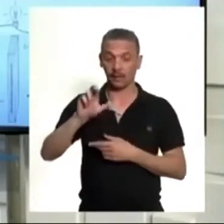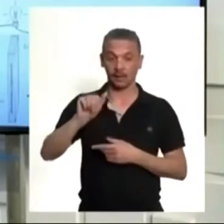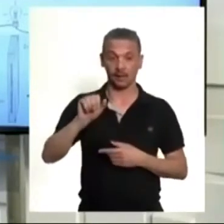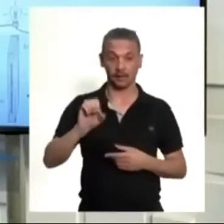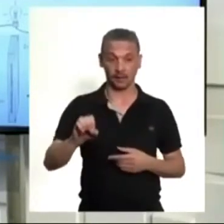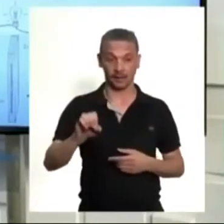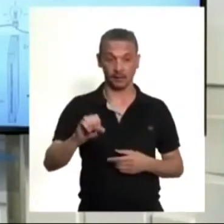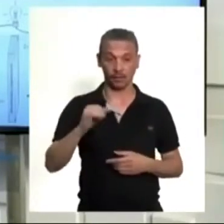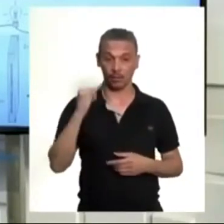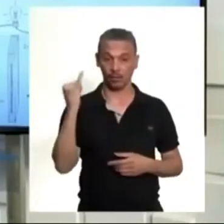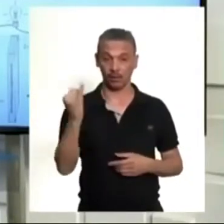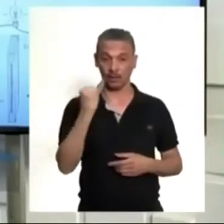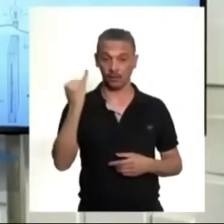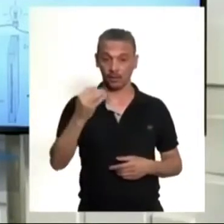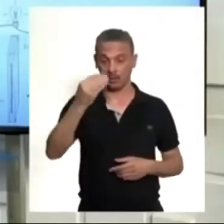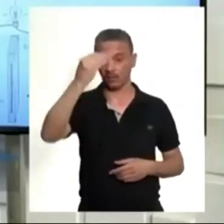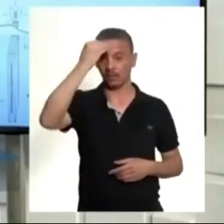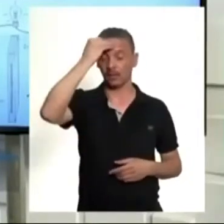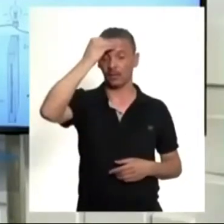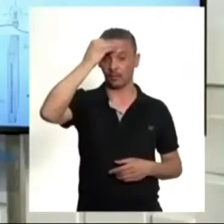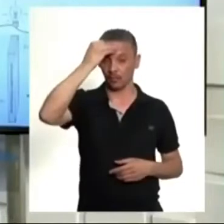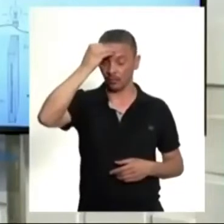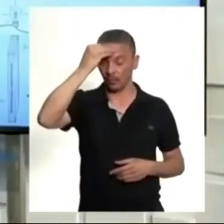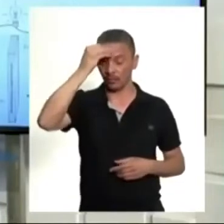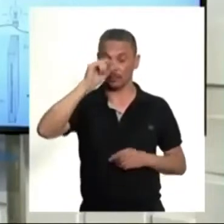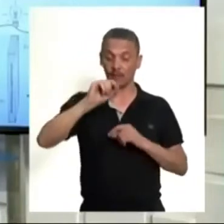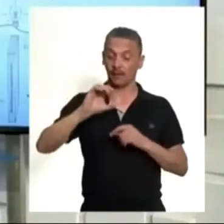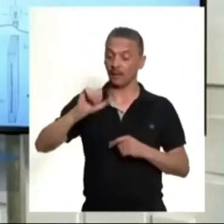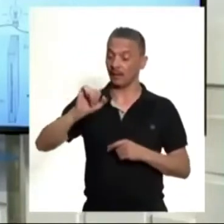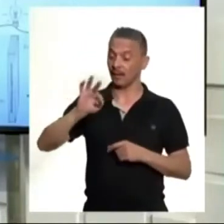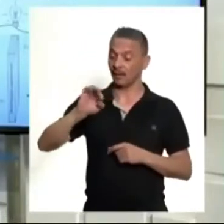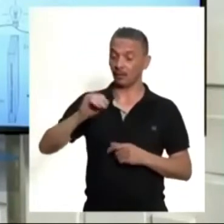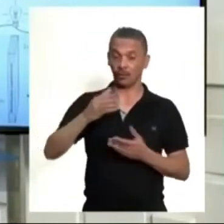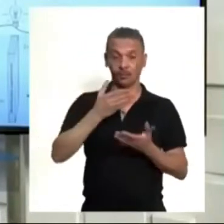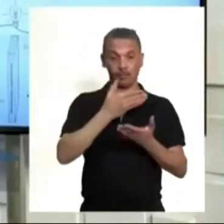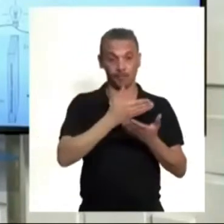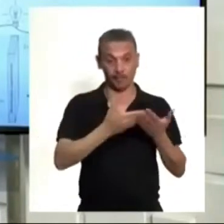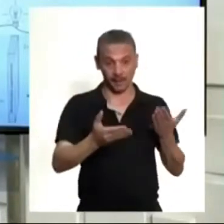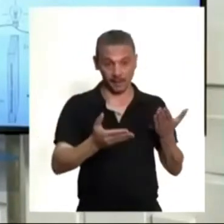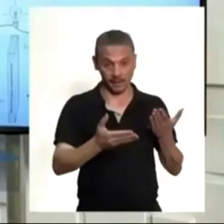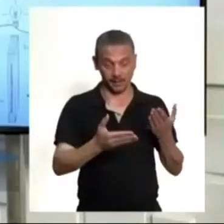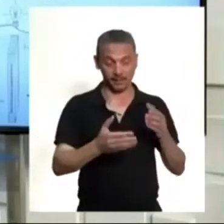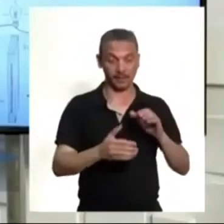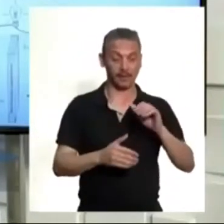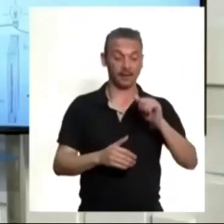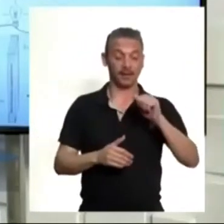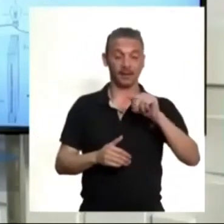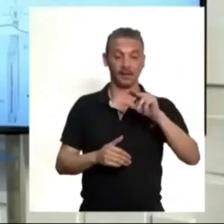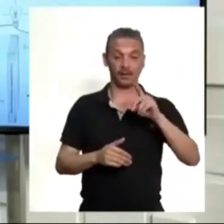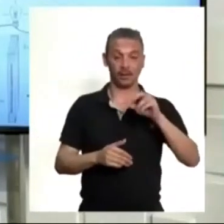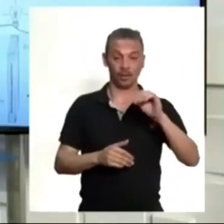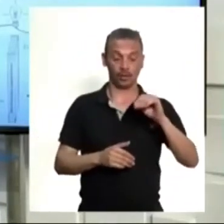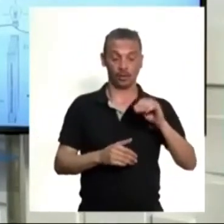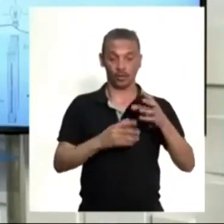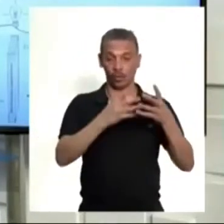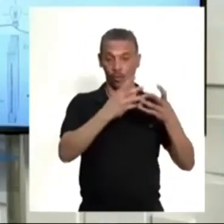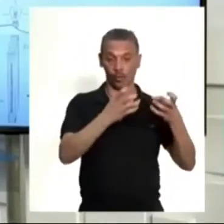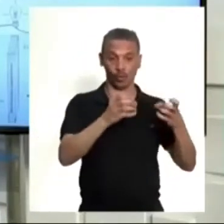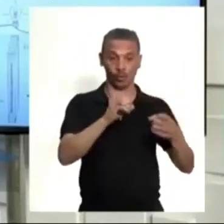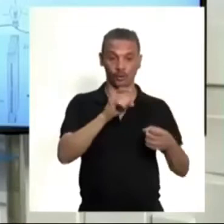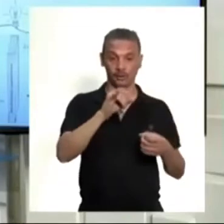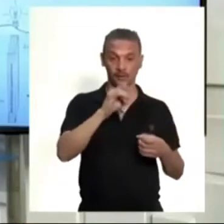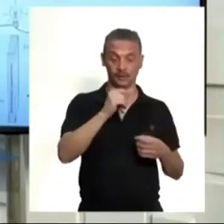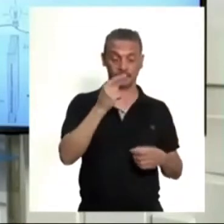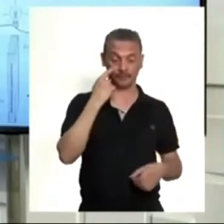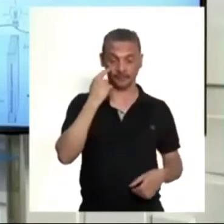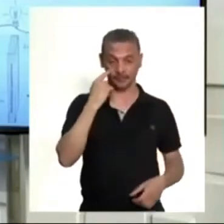é fundamental. O cátodo sempre sofre redução, o ânodo sempre sofre oxidação. Se você olhar aqui do lado